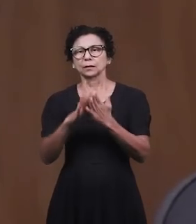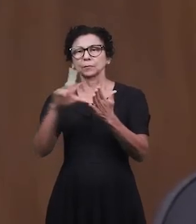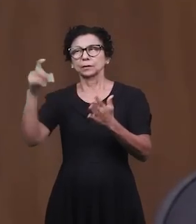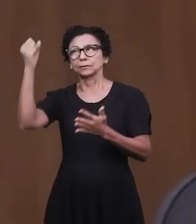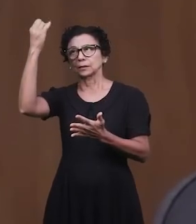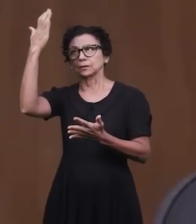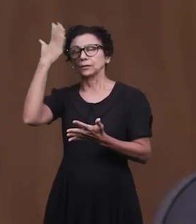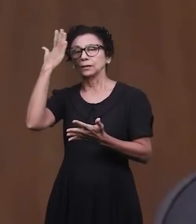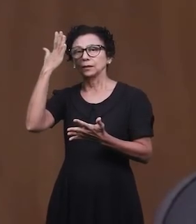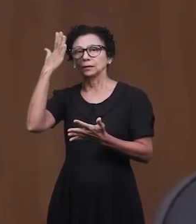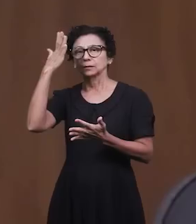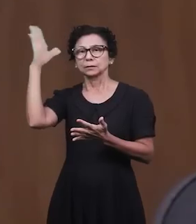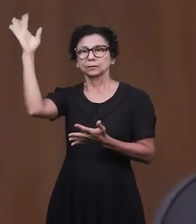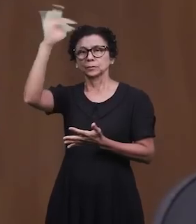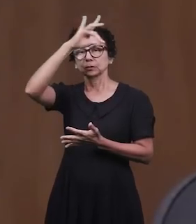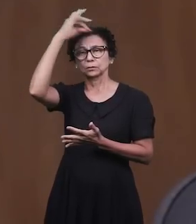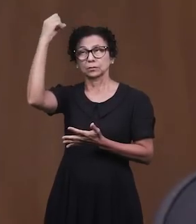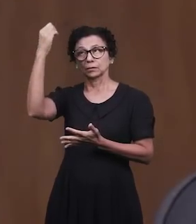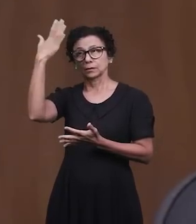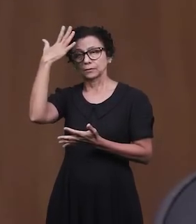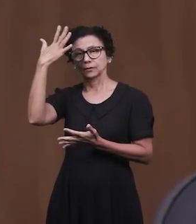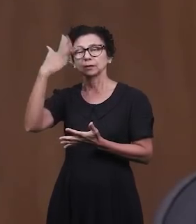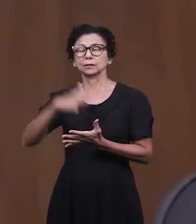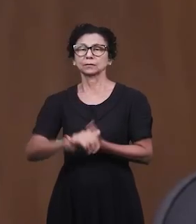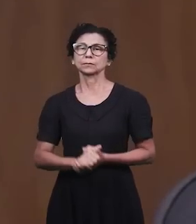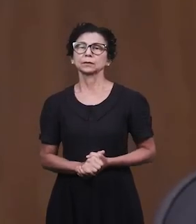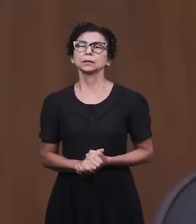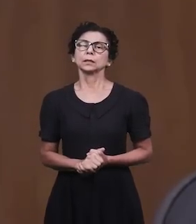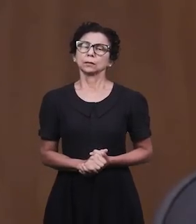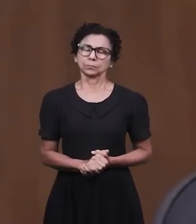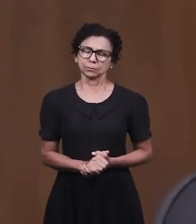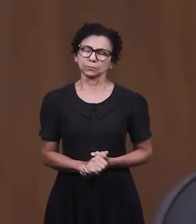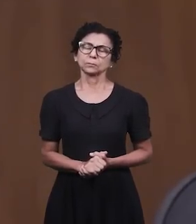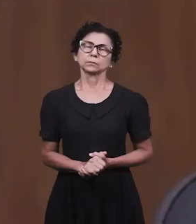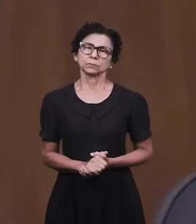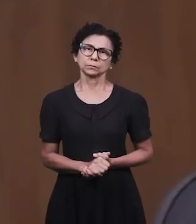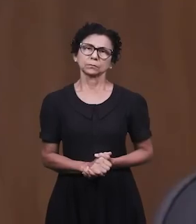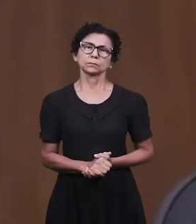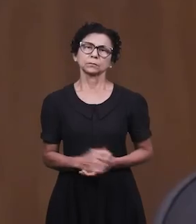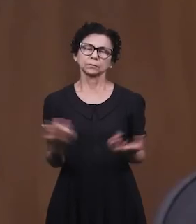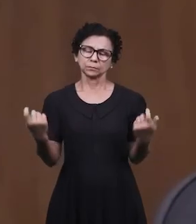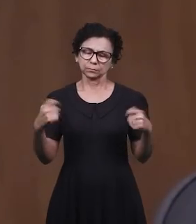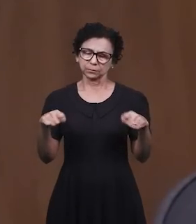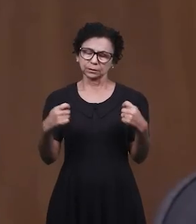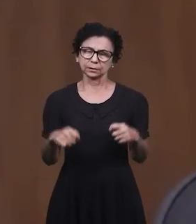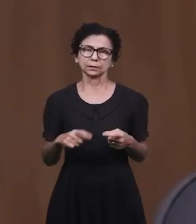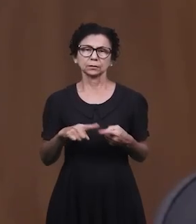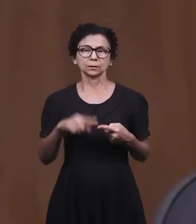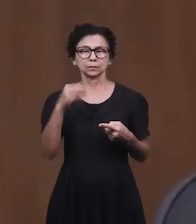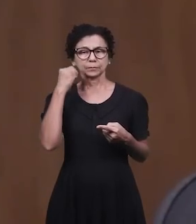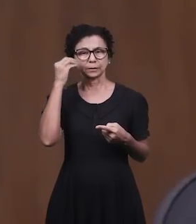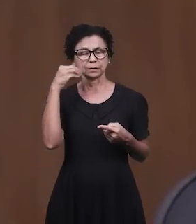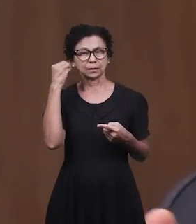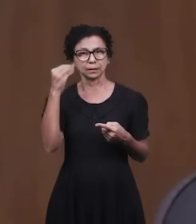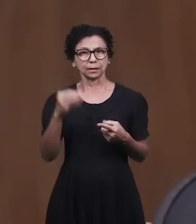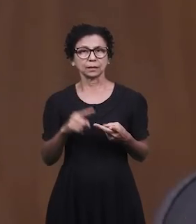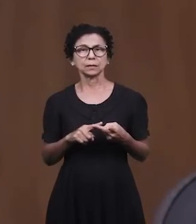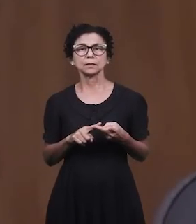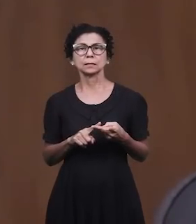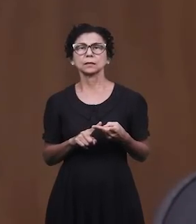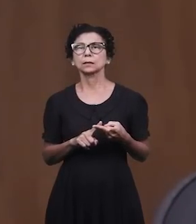ser preparado é bom. Ser preparado é necessário, ele tem que conhecer a Bíblia, ser experiente, não há necessidade que ele